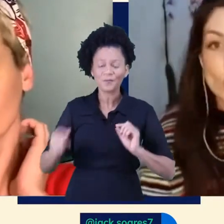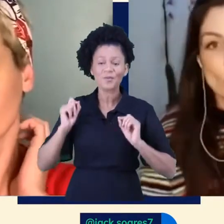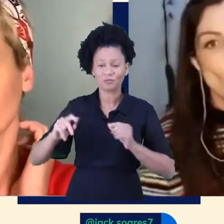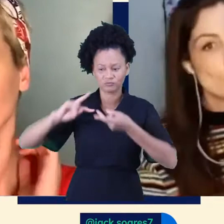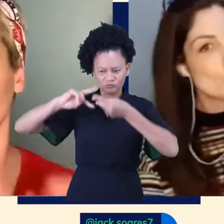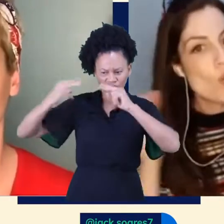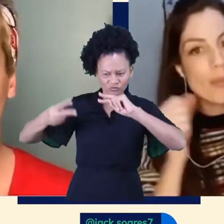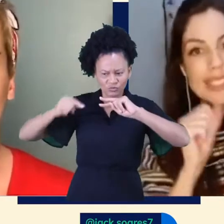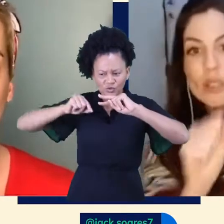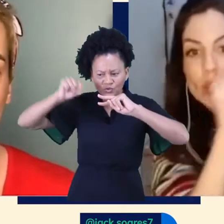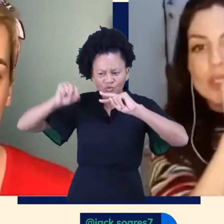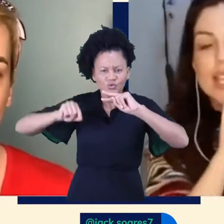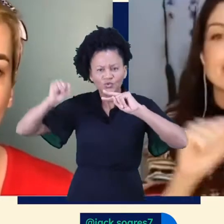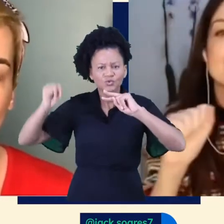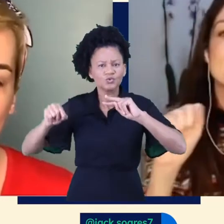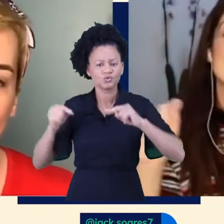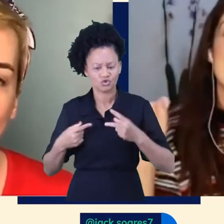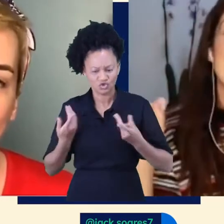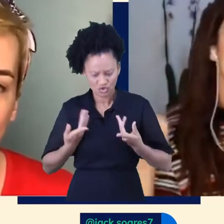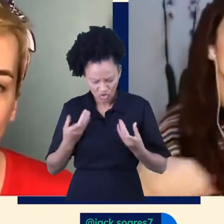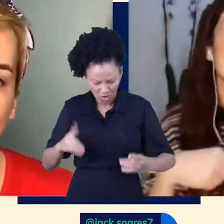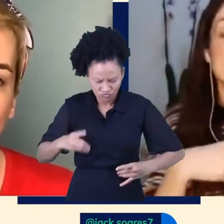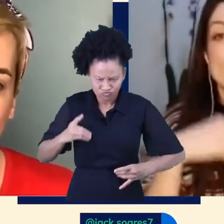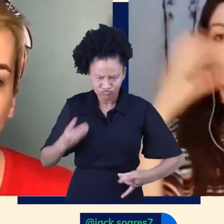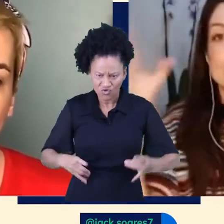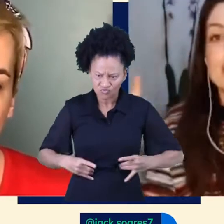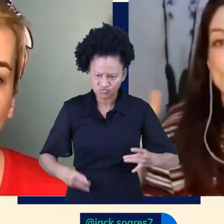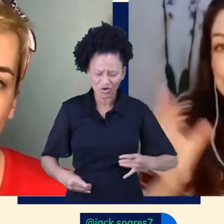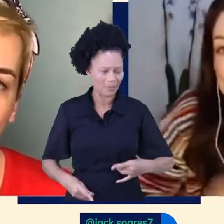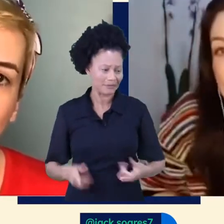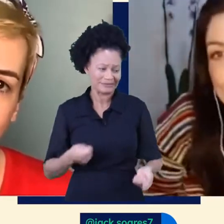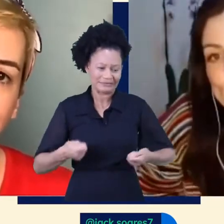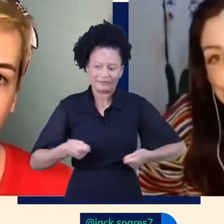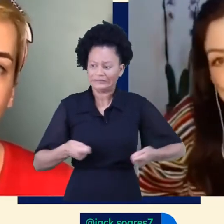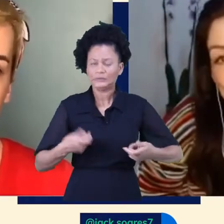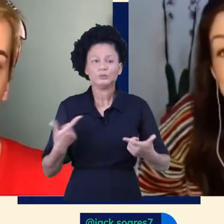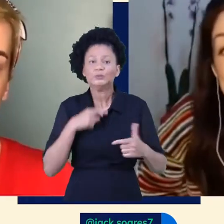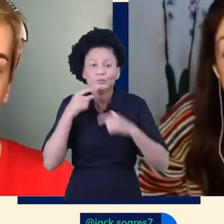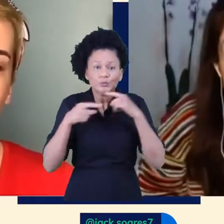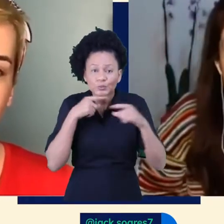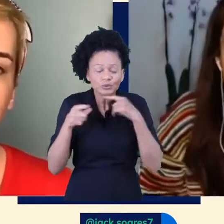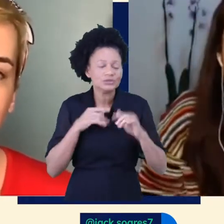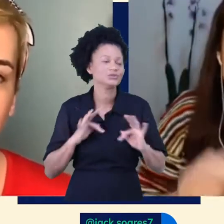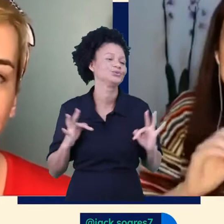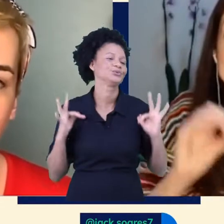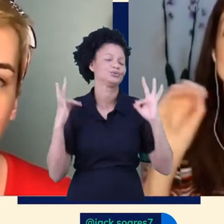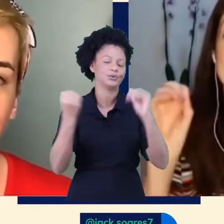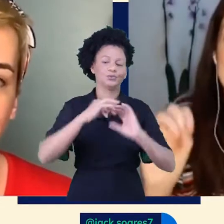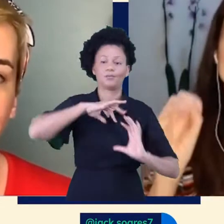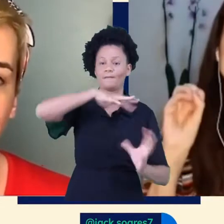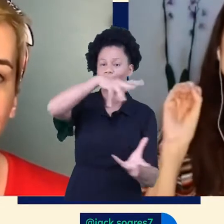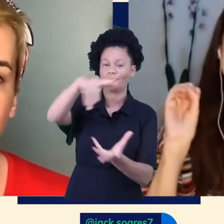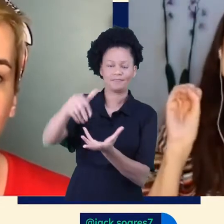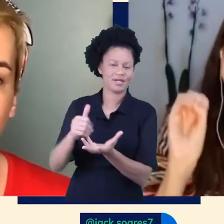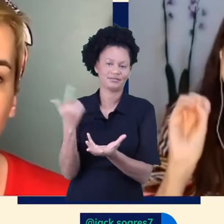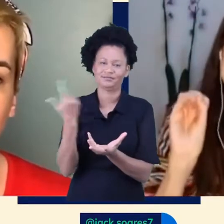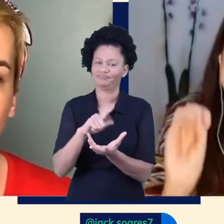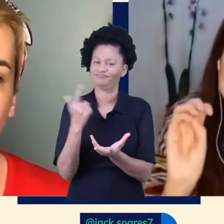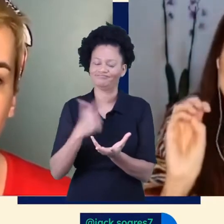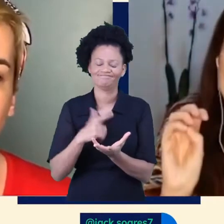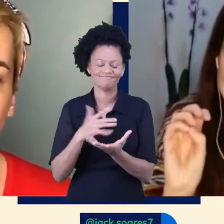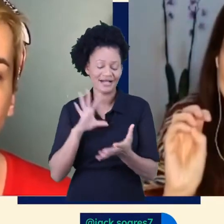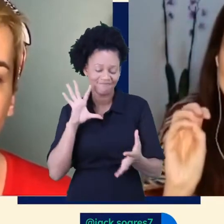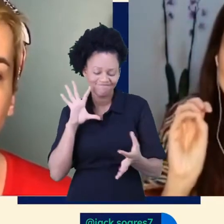de hormônio, que o homem não consegue se segurar, isso ia acontecer em todos os lugares do mundo, mas não é, gente, está mais ligado às